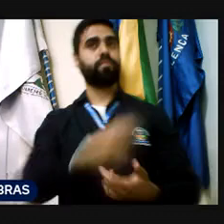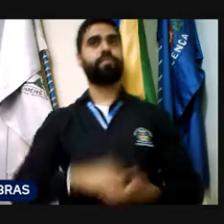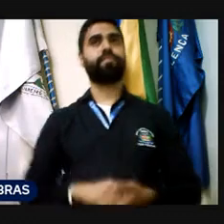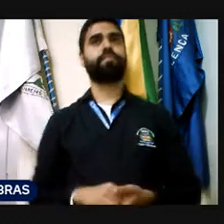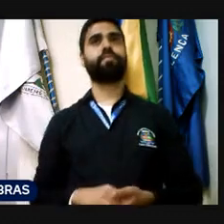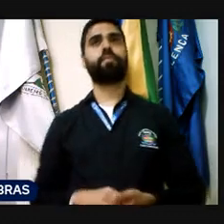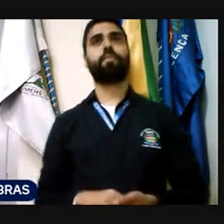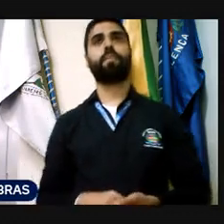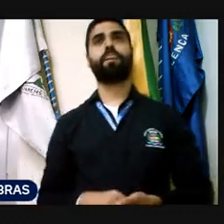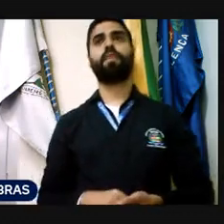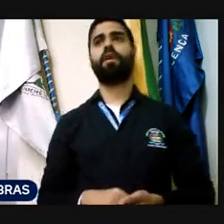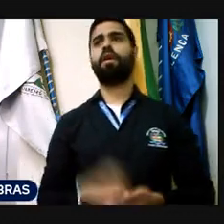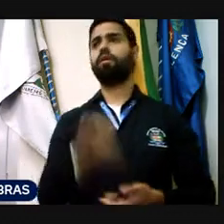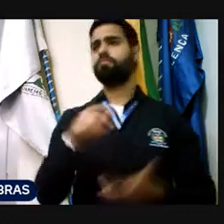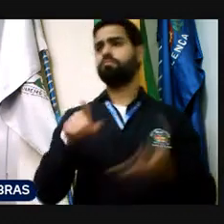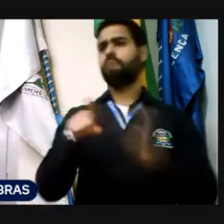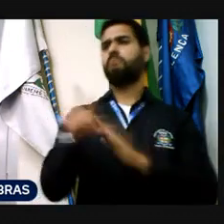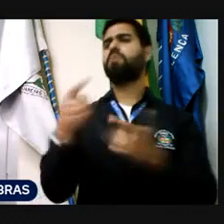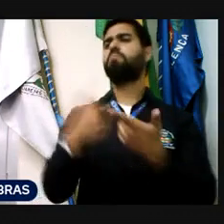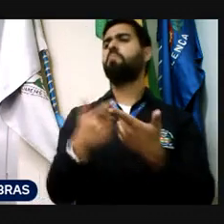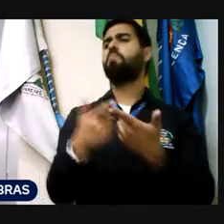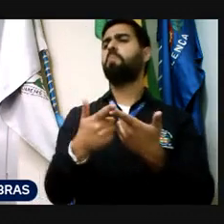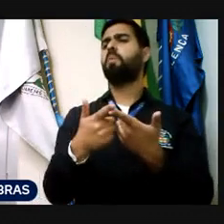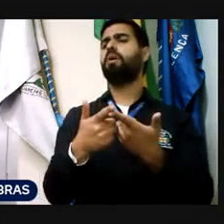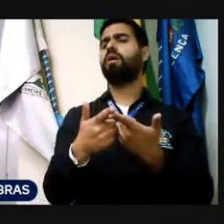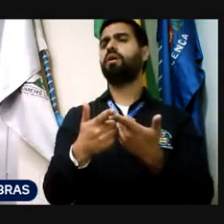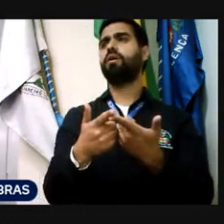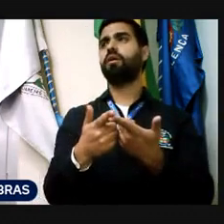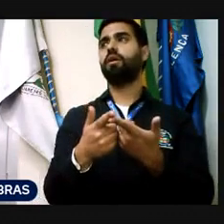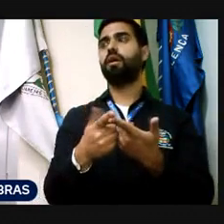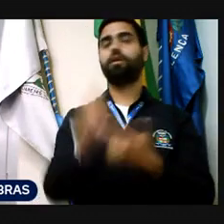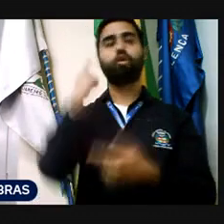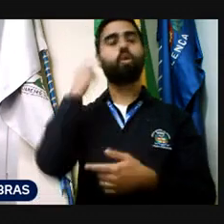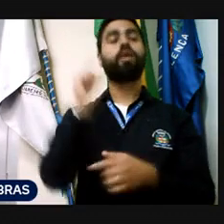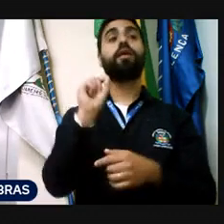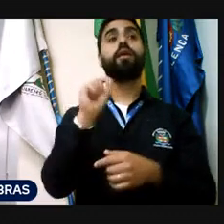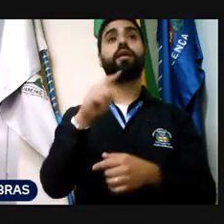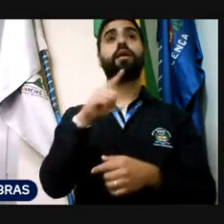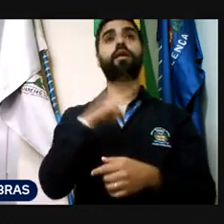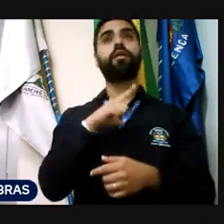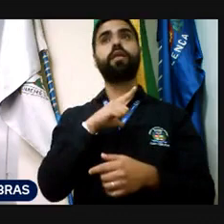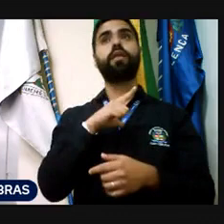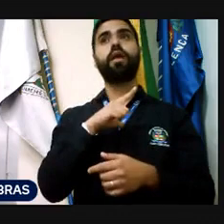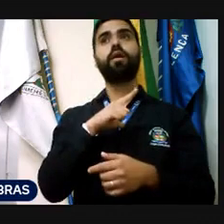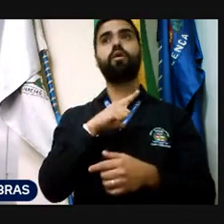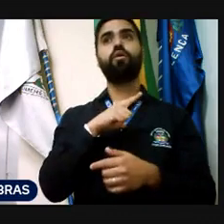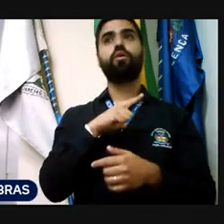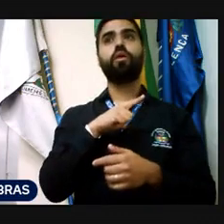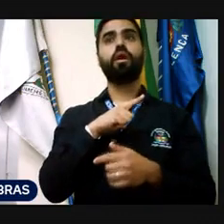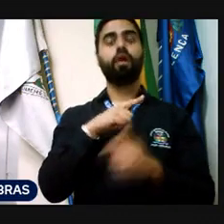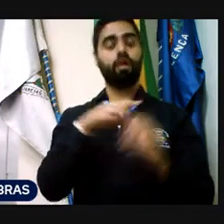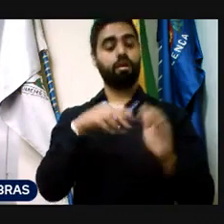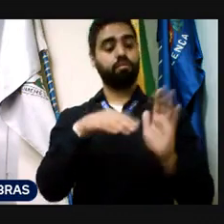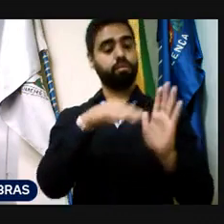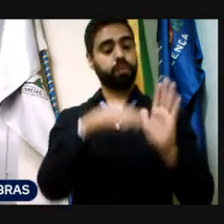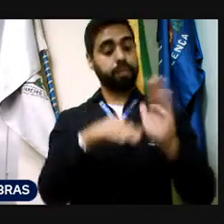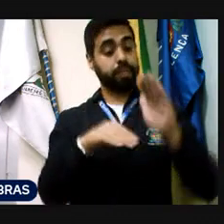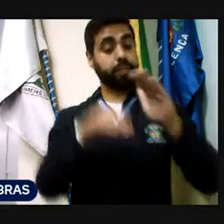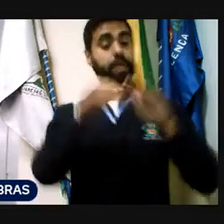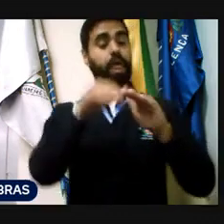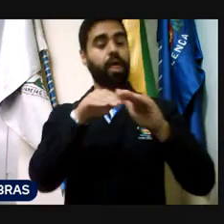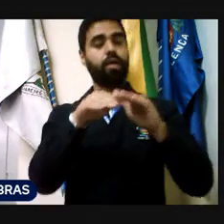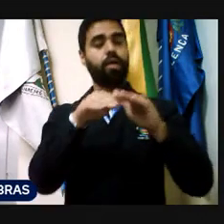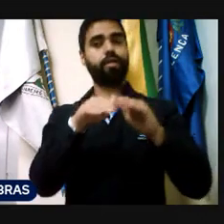E quando se questiona, às vezes se ouve que eles têm uma meta a cumprir. Entendeu? Eu acho que tínhamos